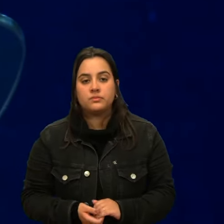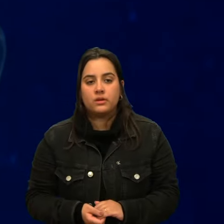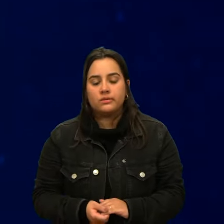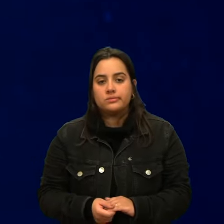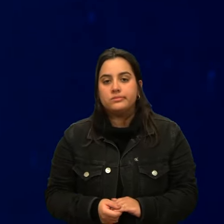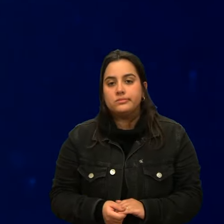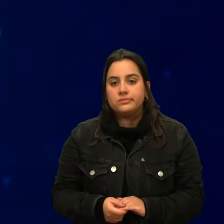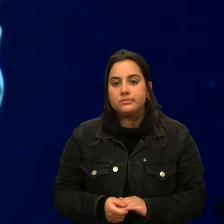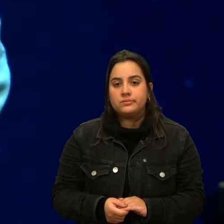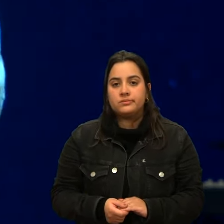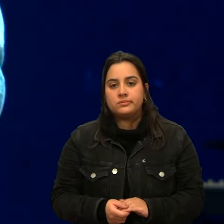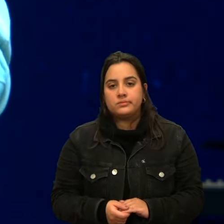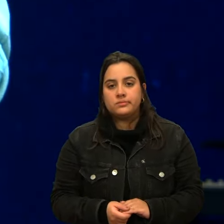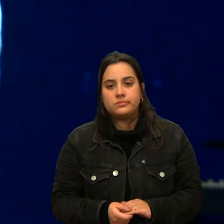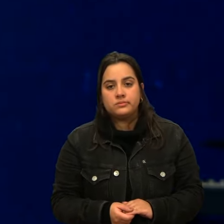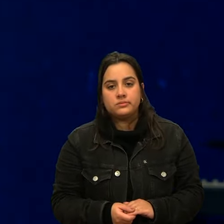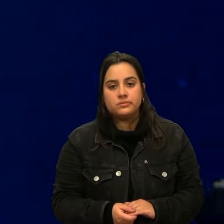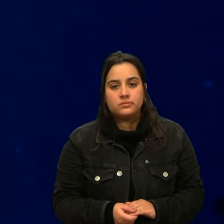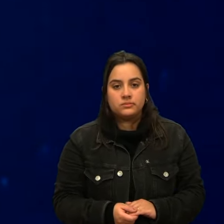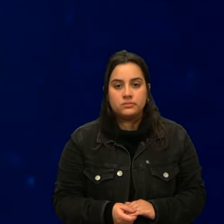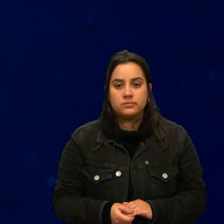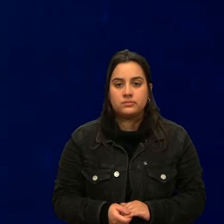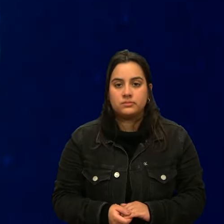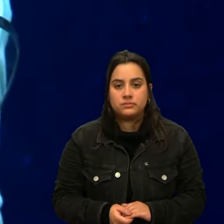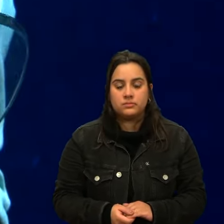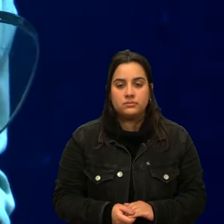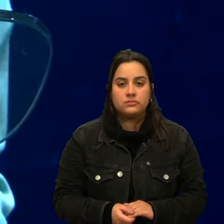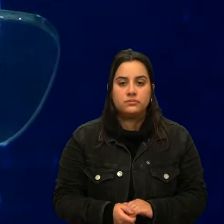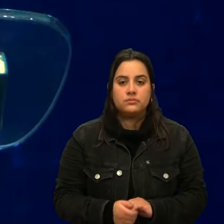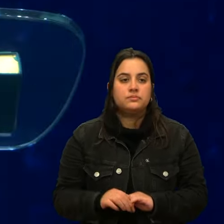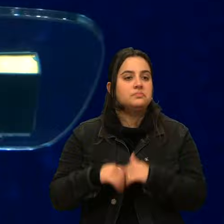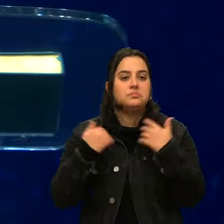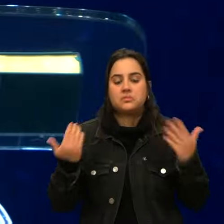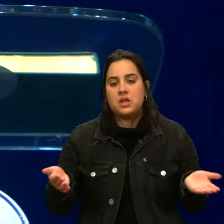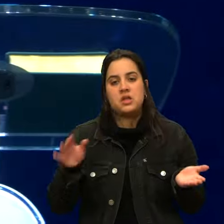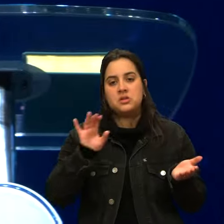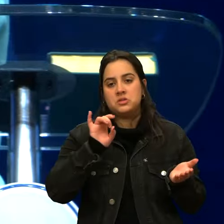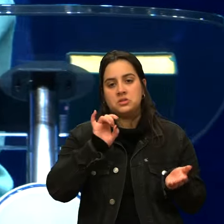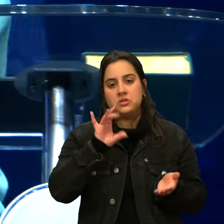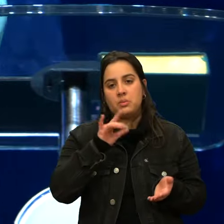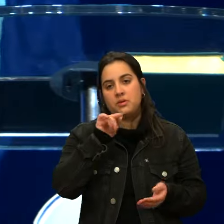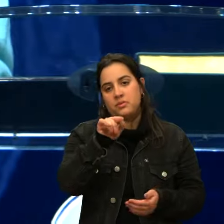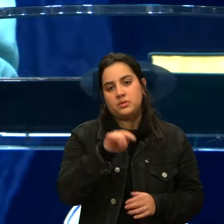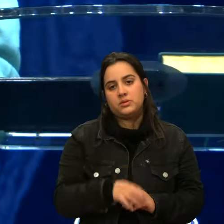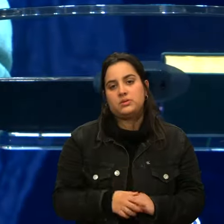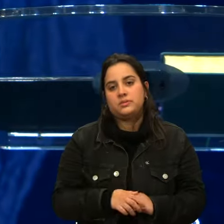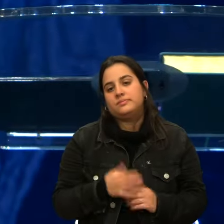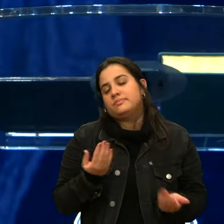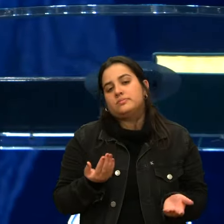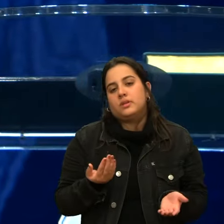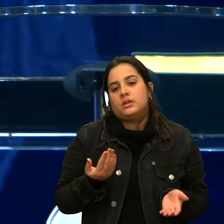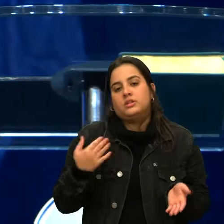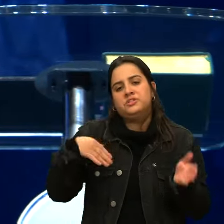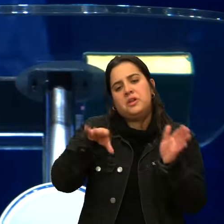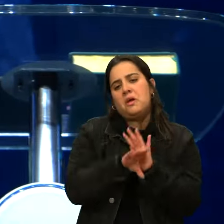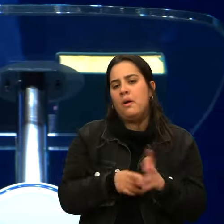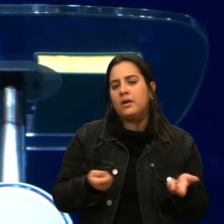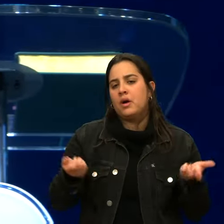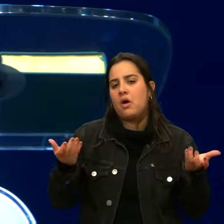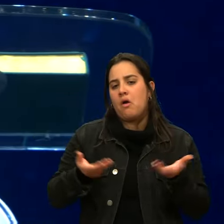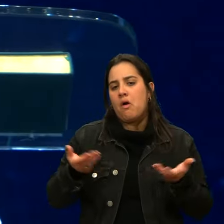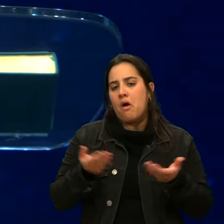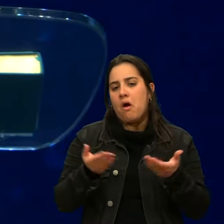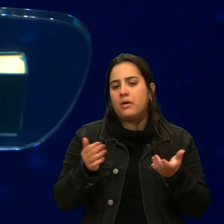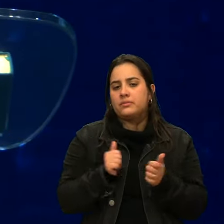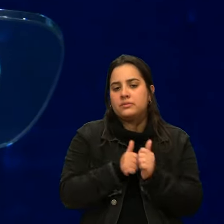E deixa eu falar uma coisa para vocês. Isso não é só para você que está aí, chegou há pouco tempo, está